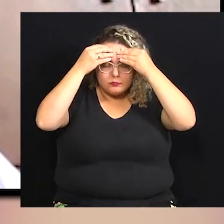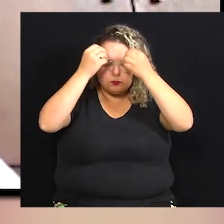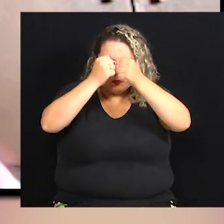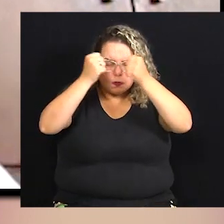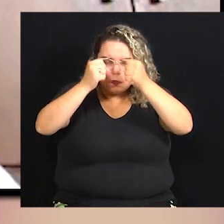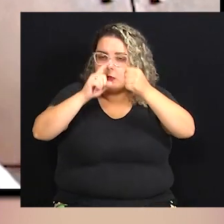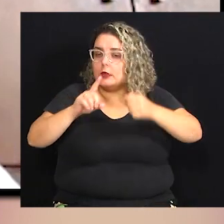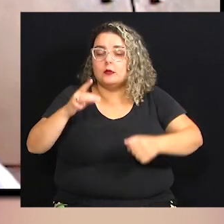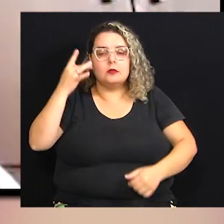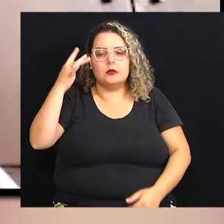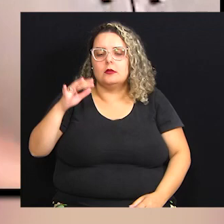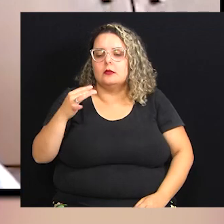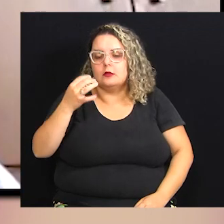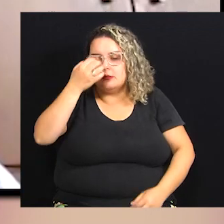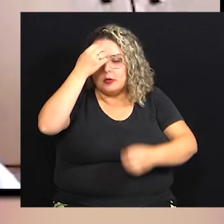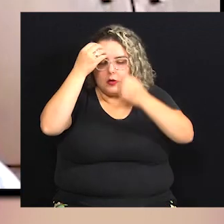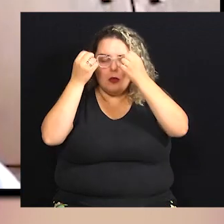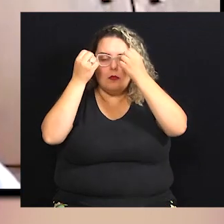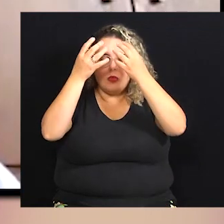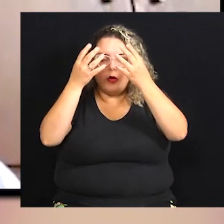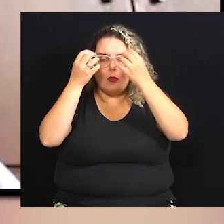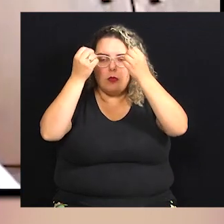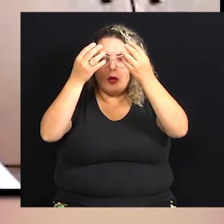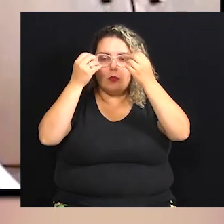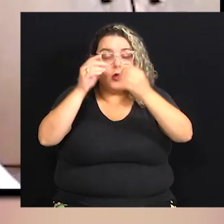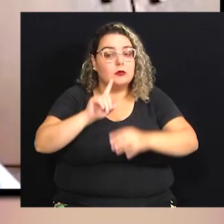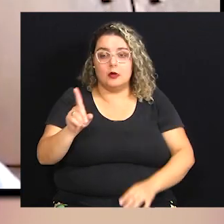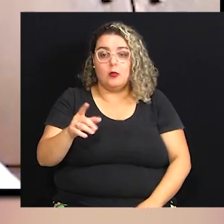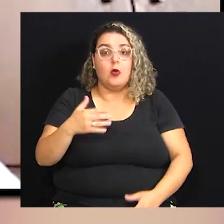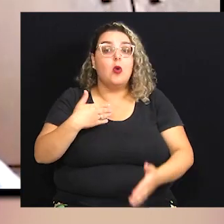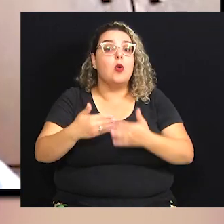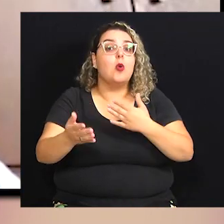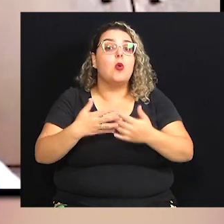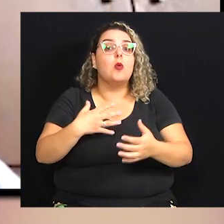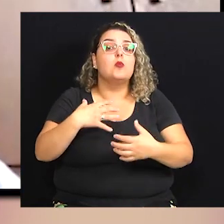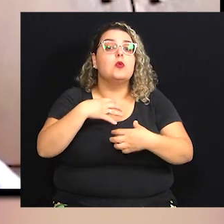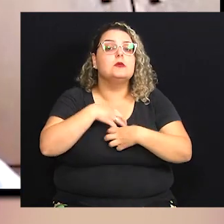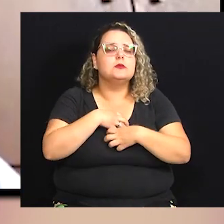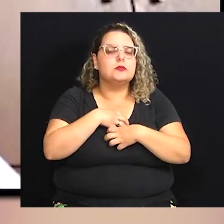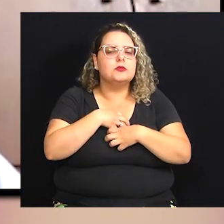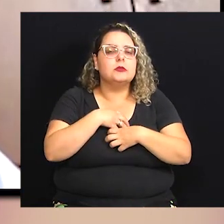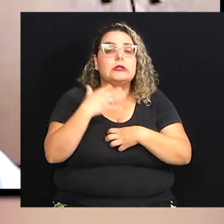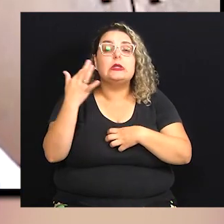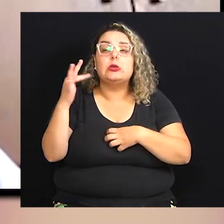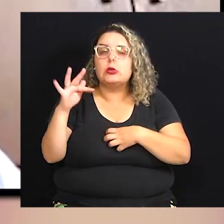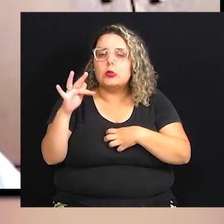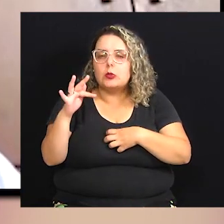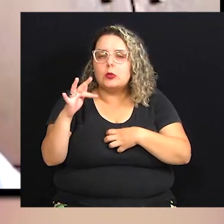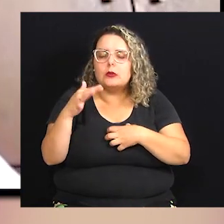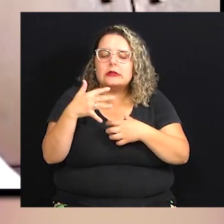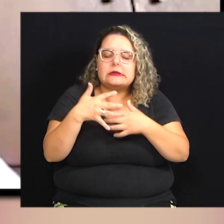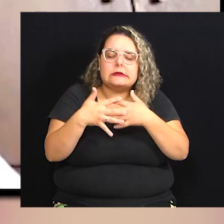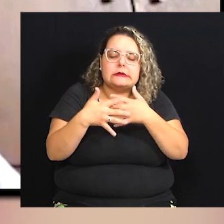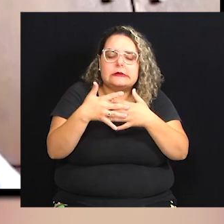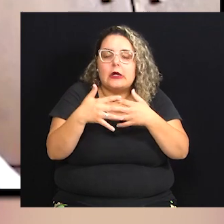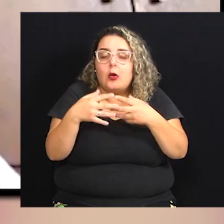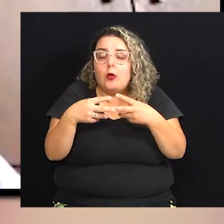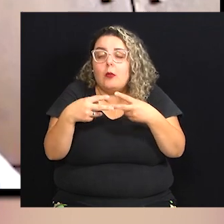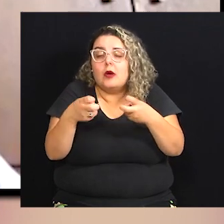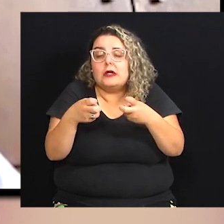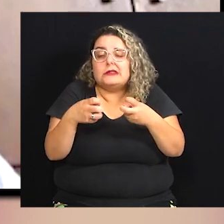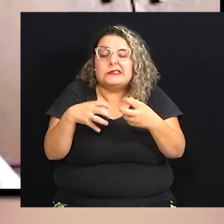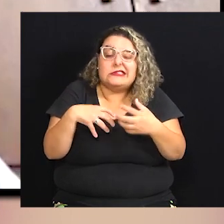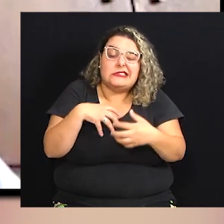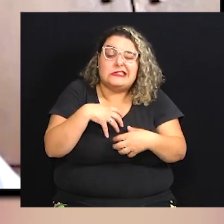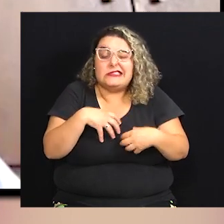na cabeça não é dor de cabeça, só dói quando lateja. Na verdade, não. Qualquer sentimento que envolva dor ou então uma